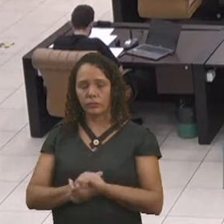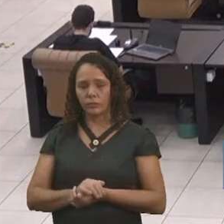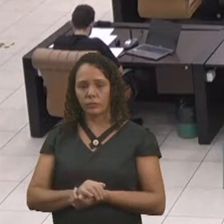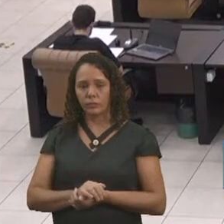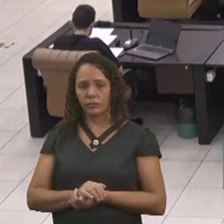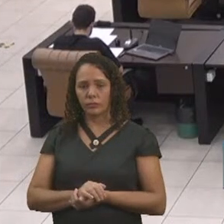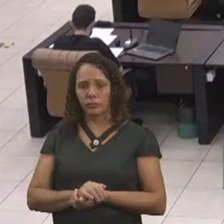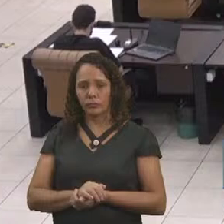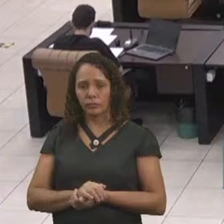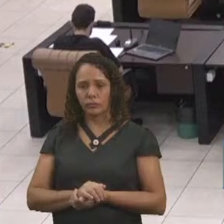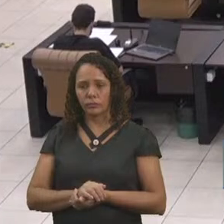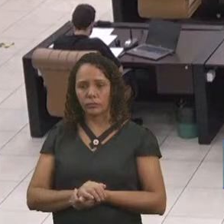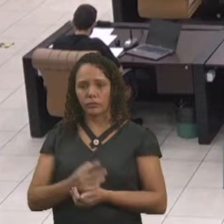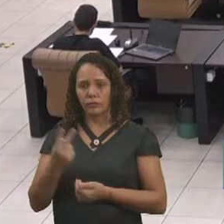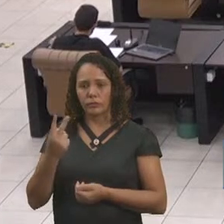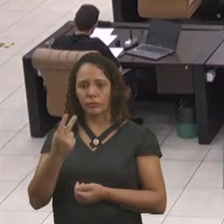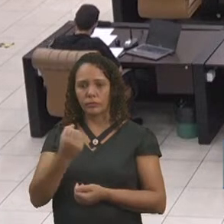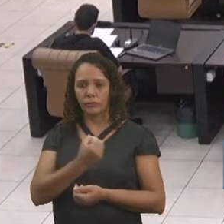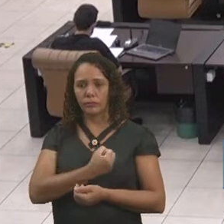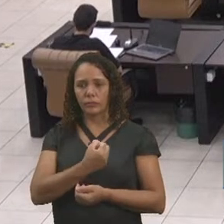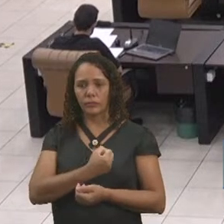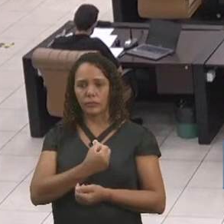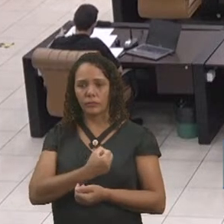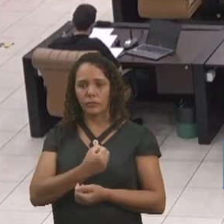2 números que